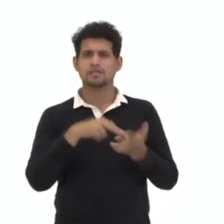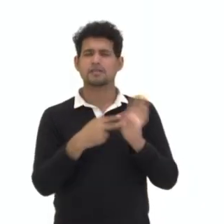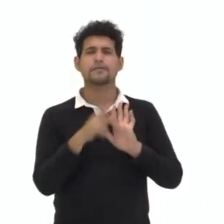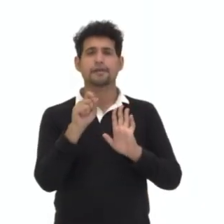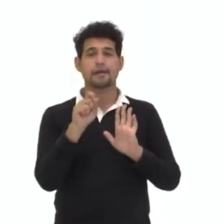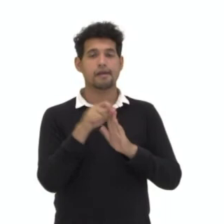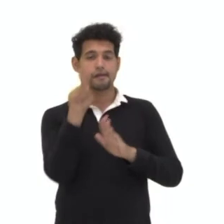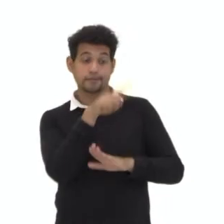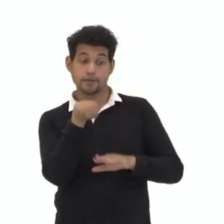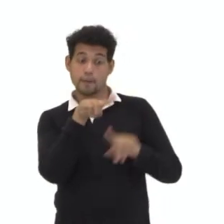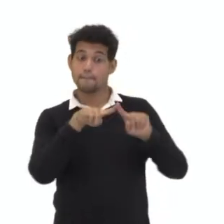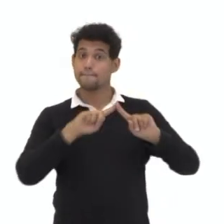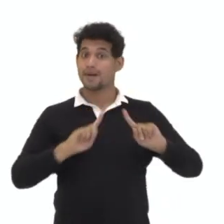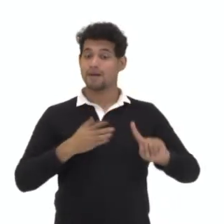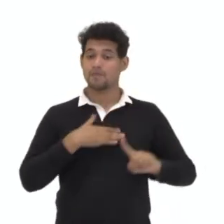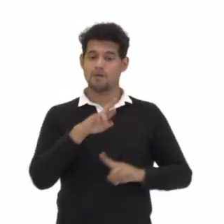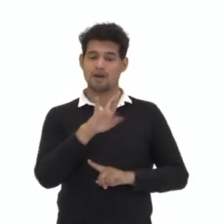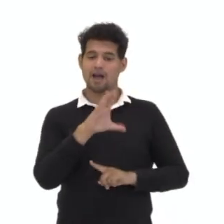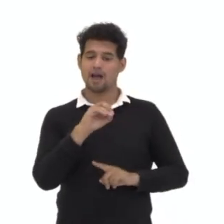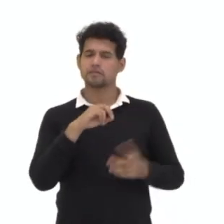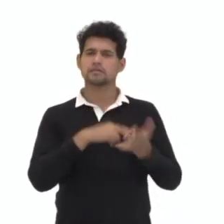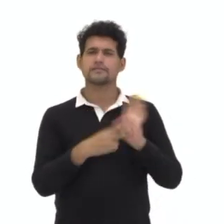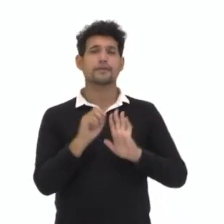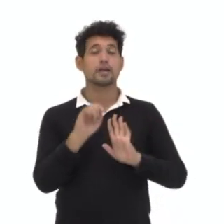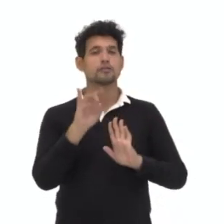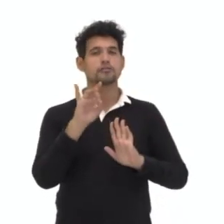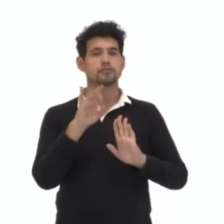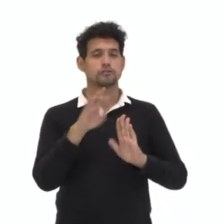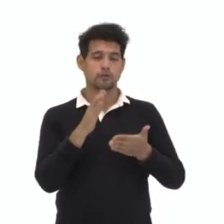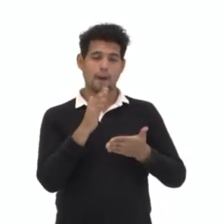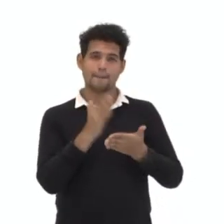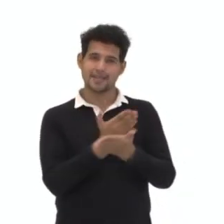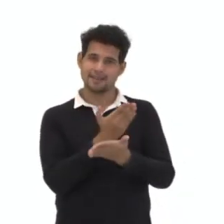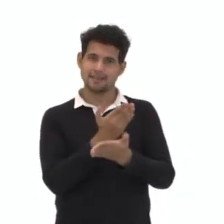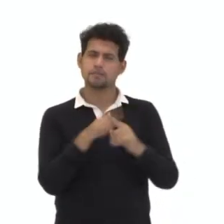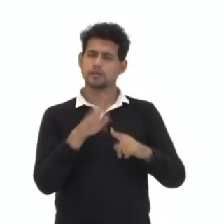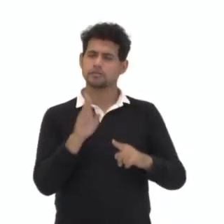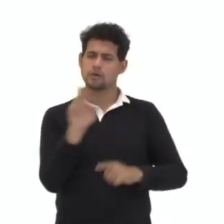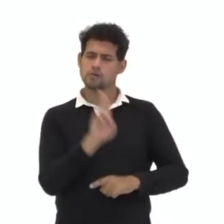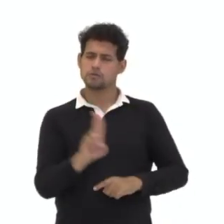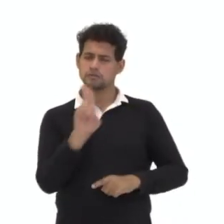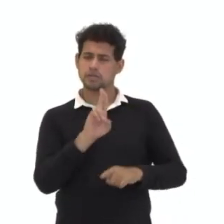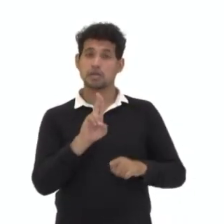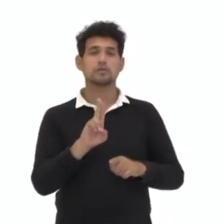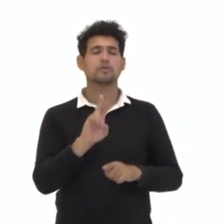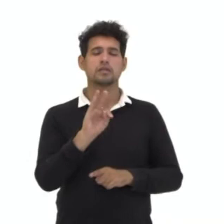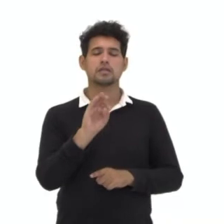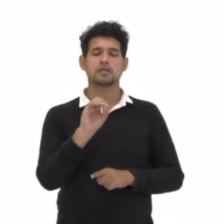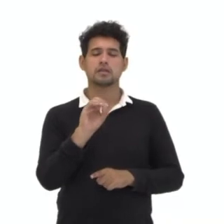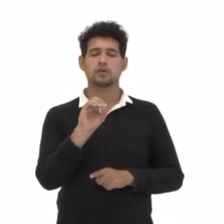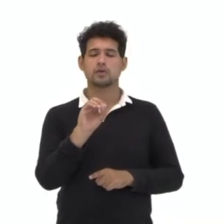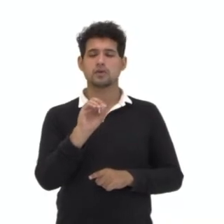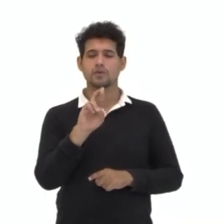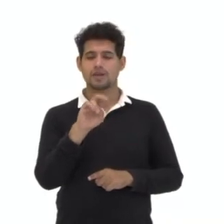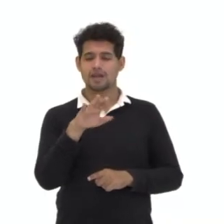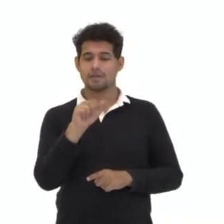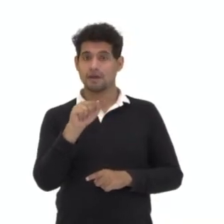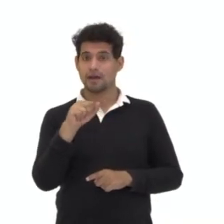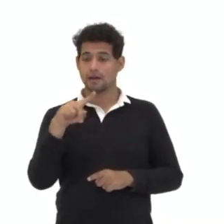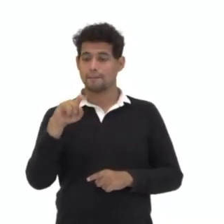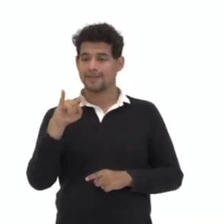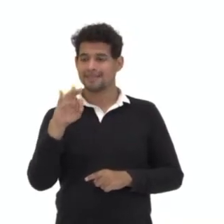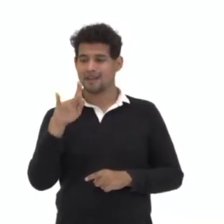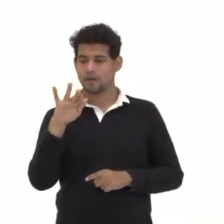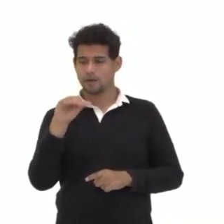diâmetro. Logo, o meu raio é o quê? É a metade. Então, eu aplicando o teorema de Pitágoras, onde eu tenho, né, os